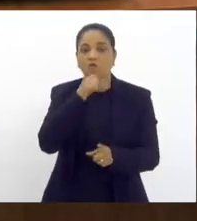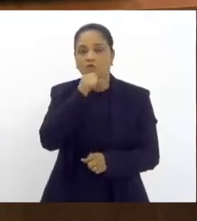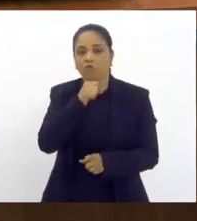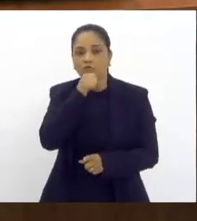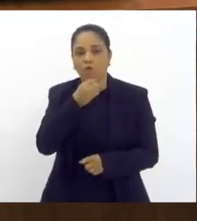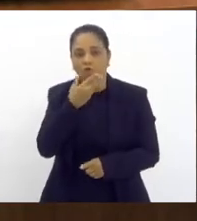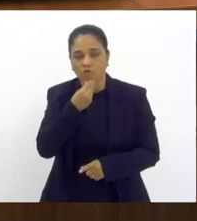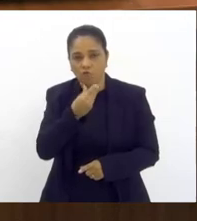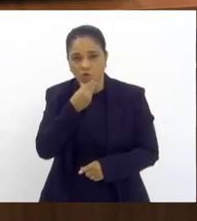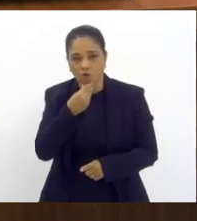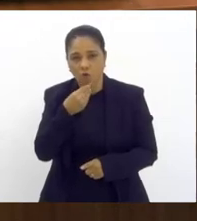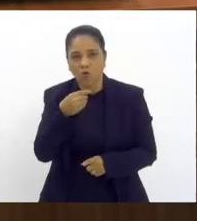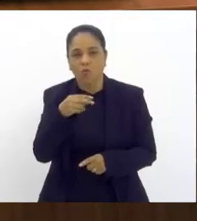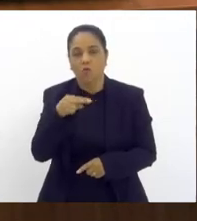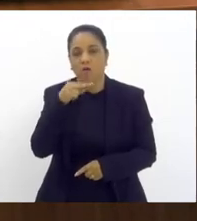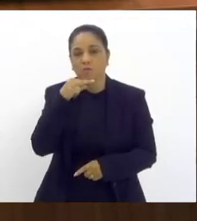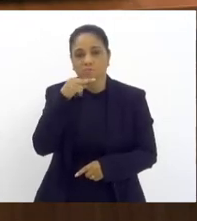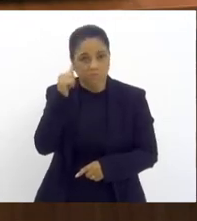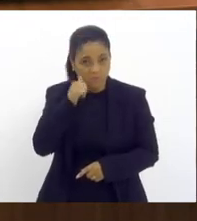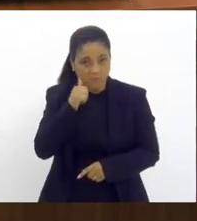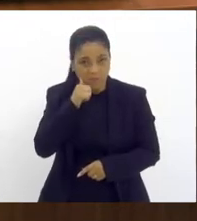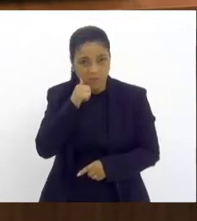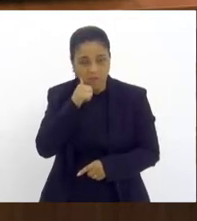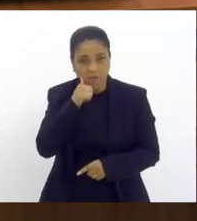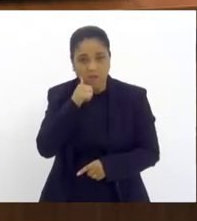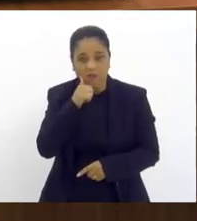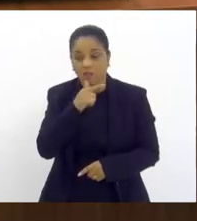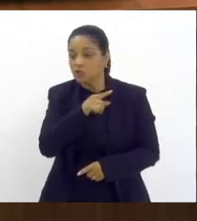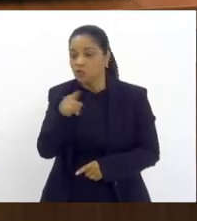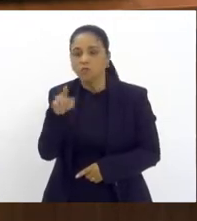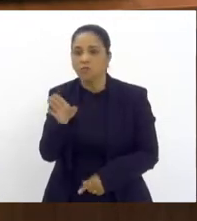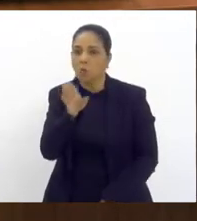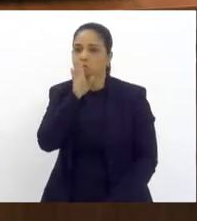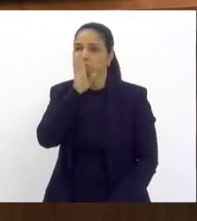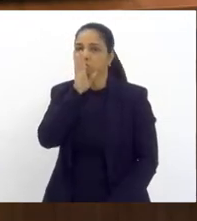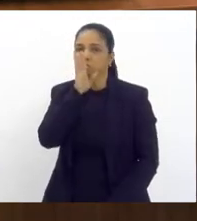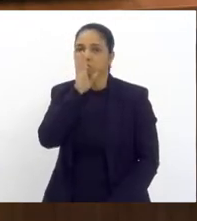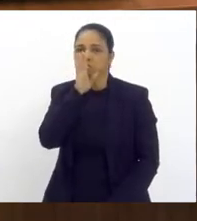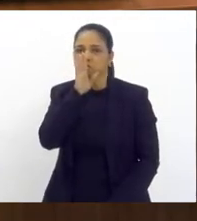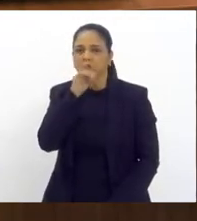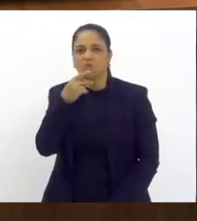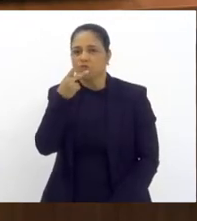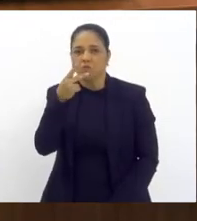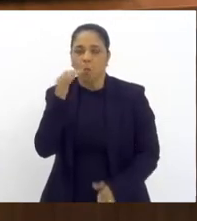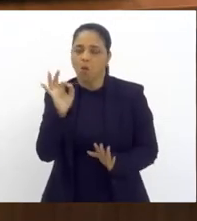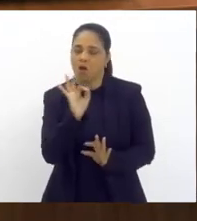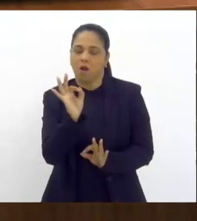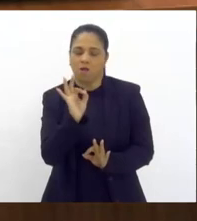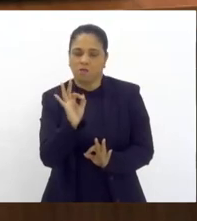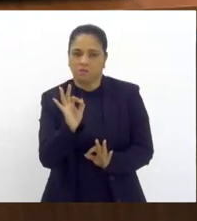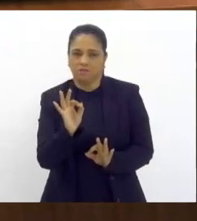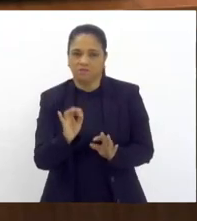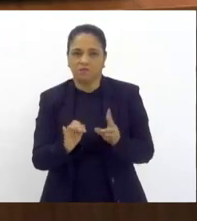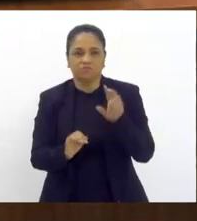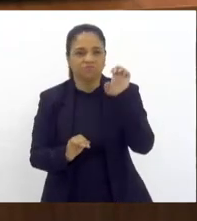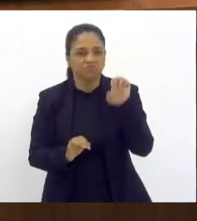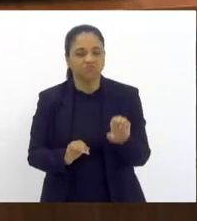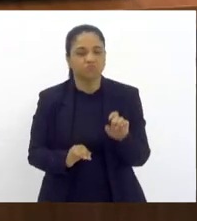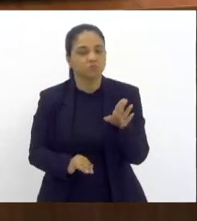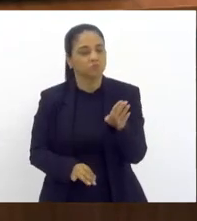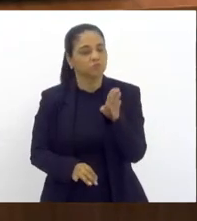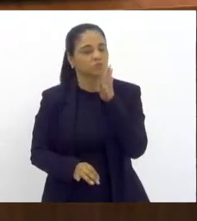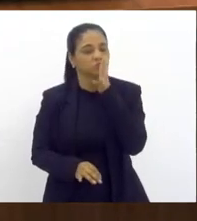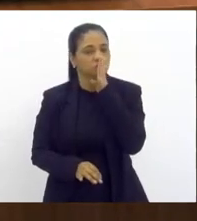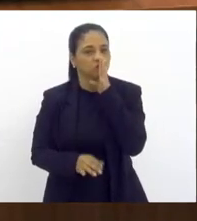esse silêncio é um silêncio producente para a esquerda, conveniente para a esquerda, são hipócritas, e resolveram se silenciar